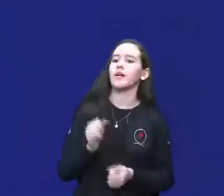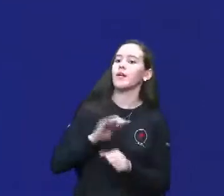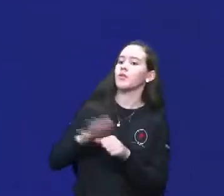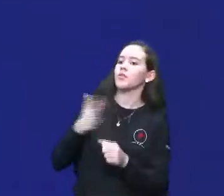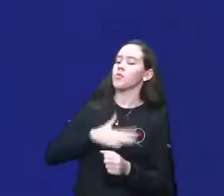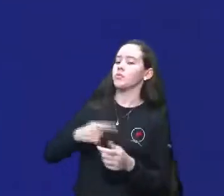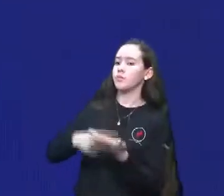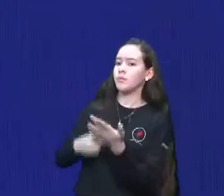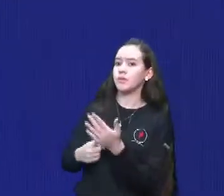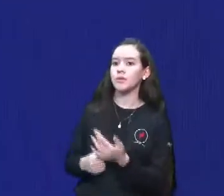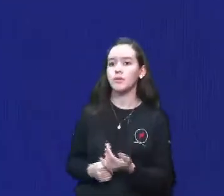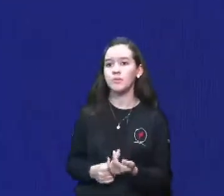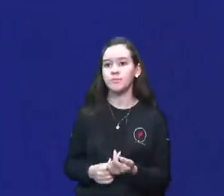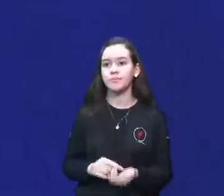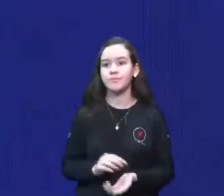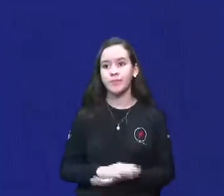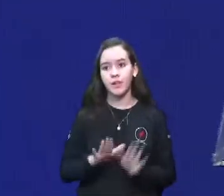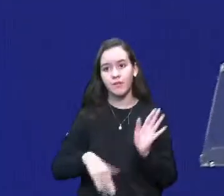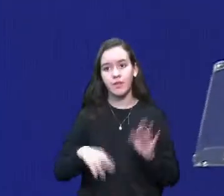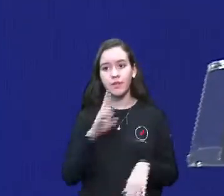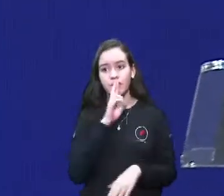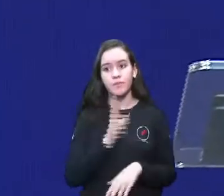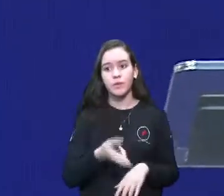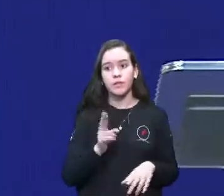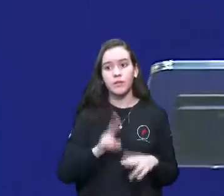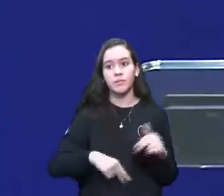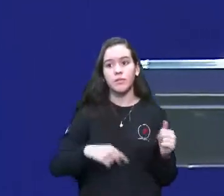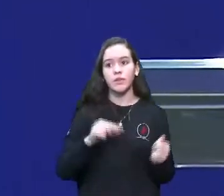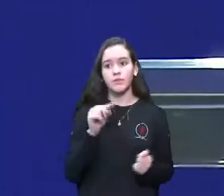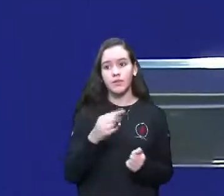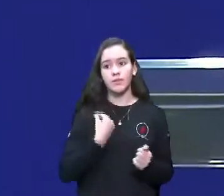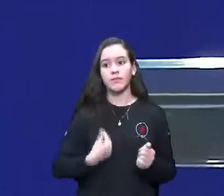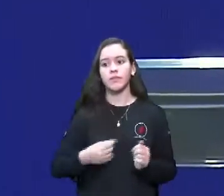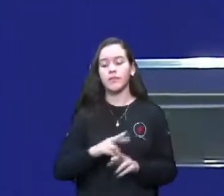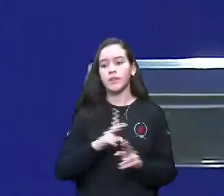você não vive. É, talvez a resposta seja essa. Por isso que você não vive o que eu vivi.